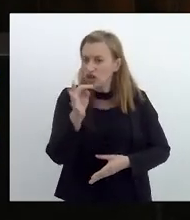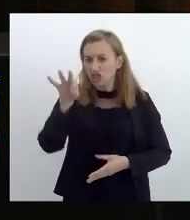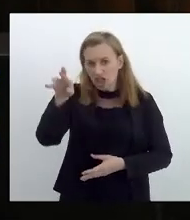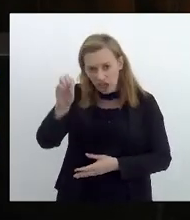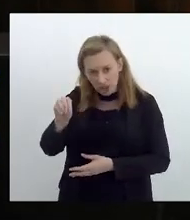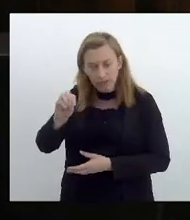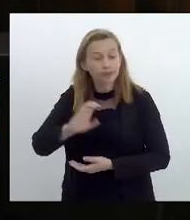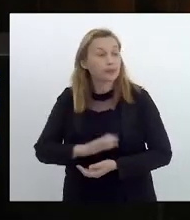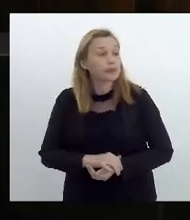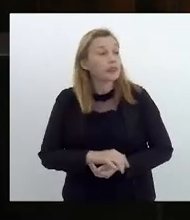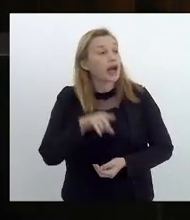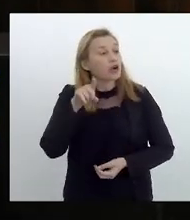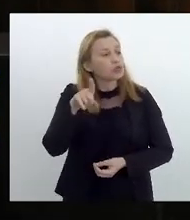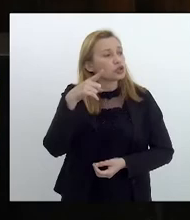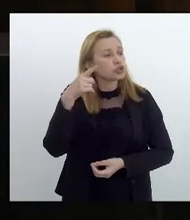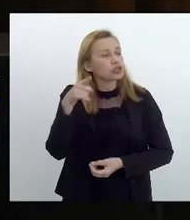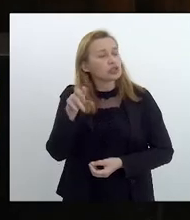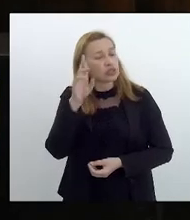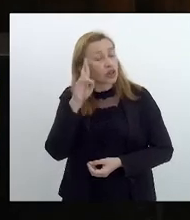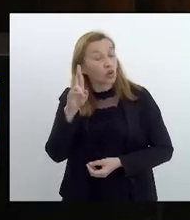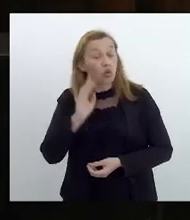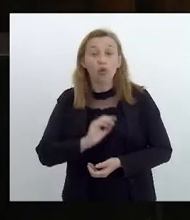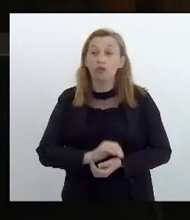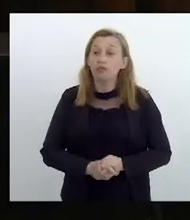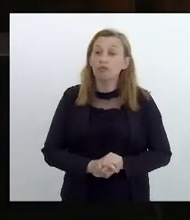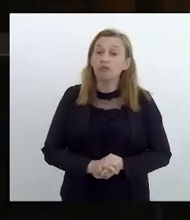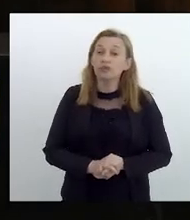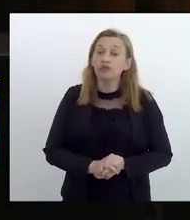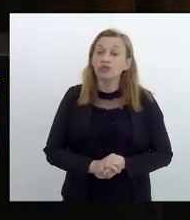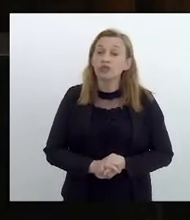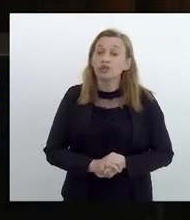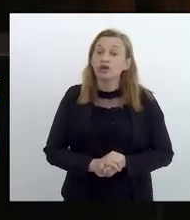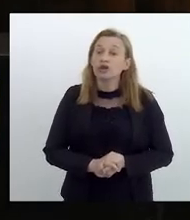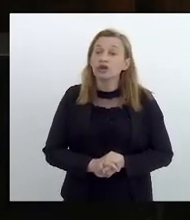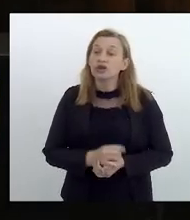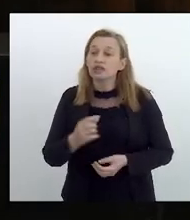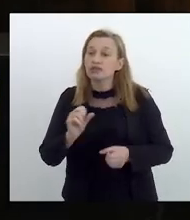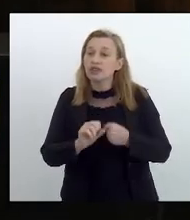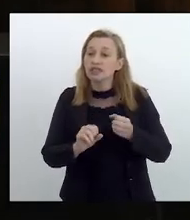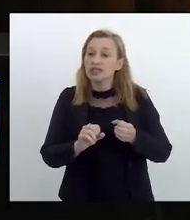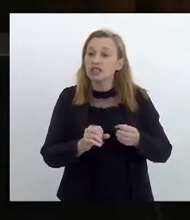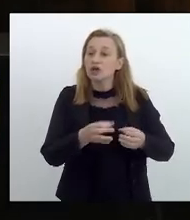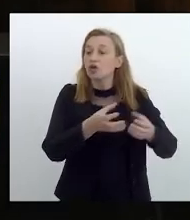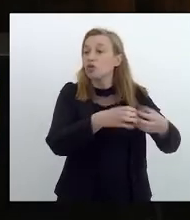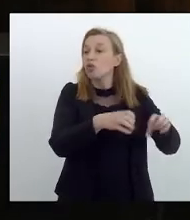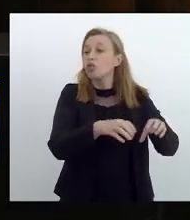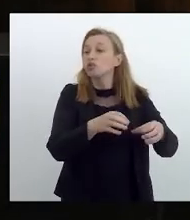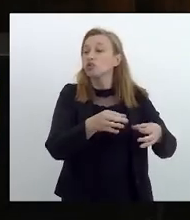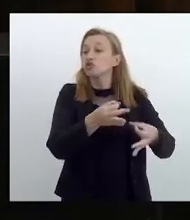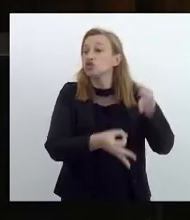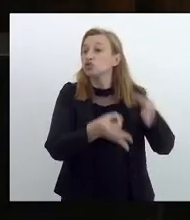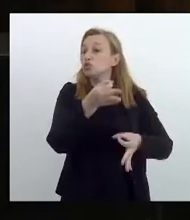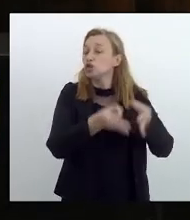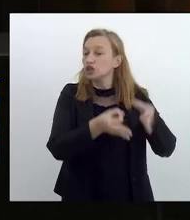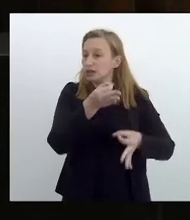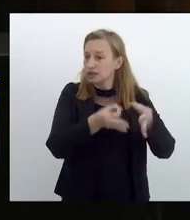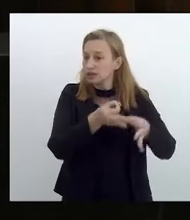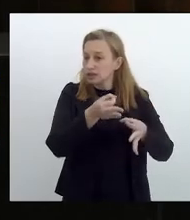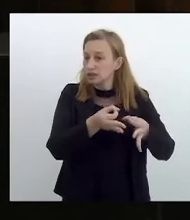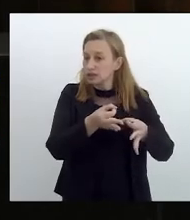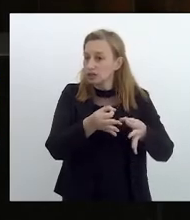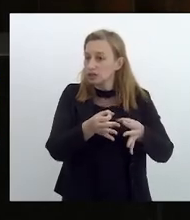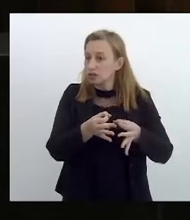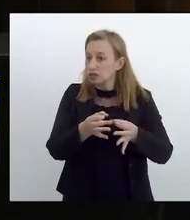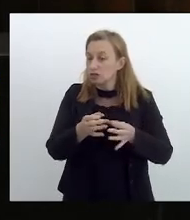treino E aí eu sou se habilitasse e passasse para o concurso de Juiz no mesmo Tribunal